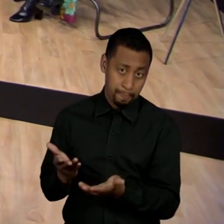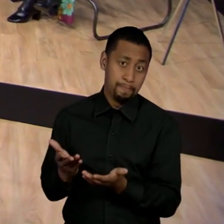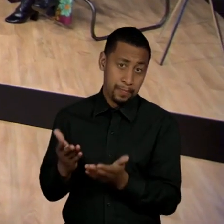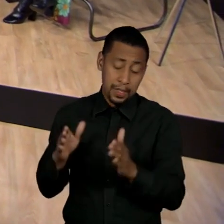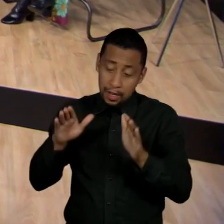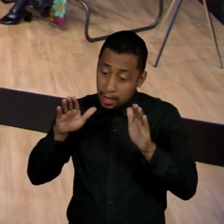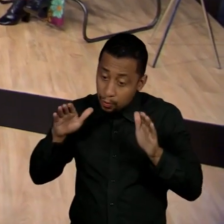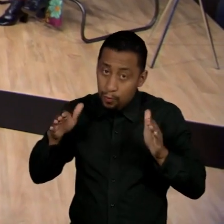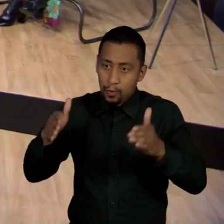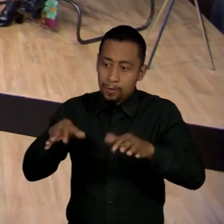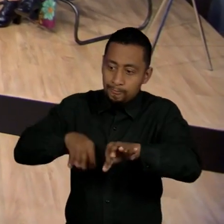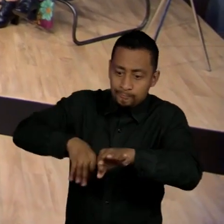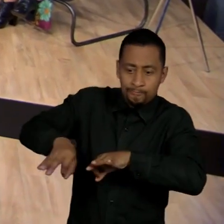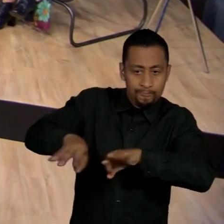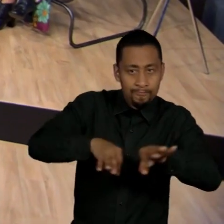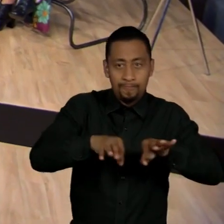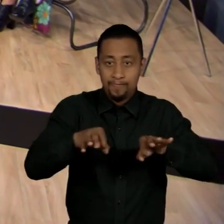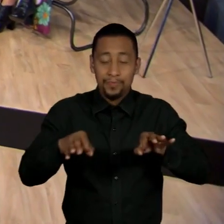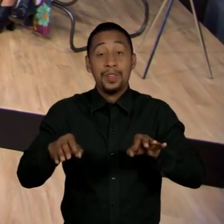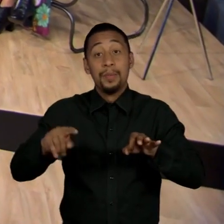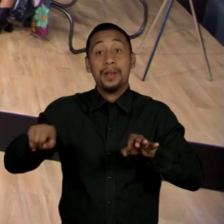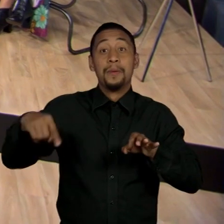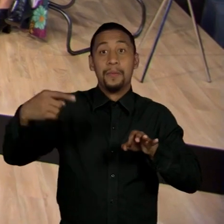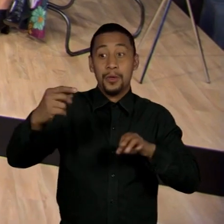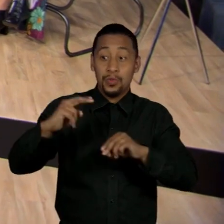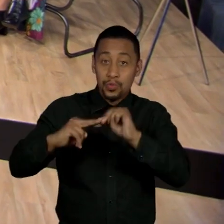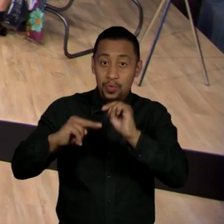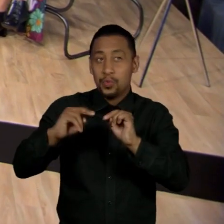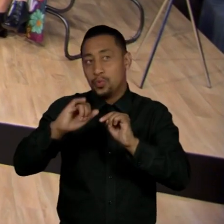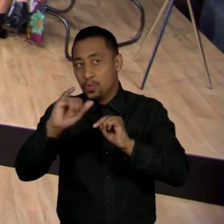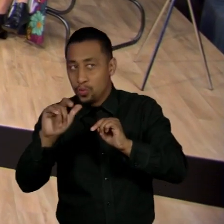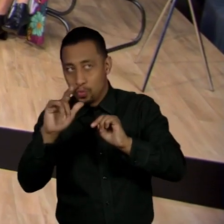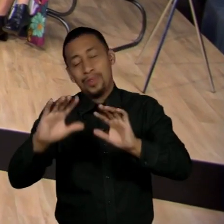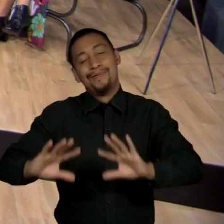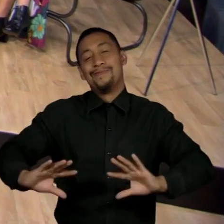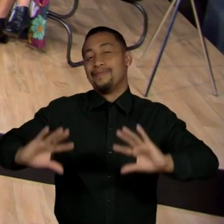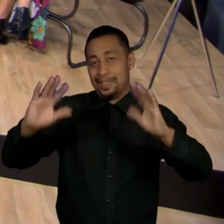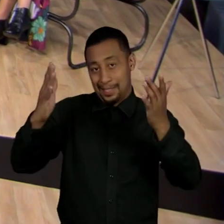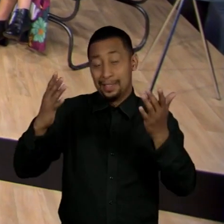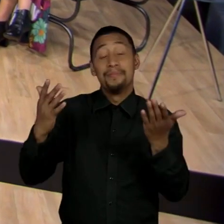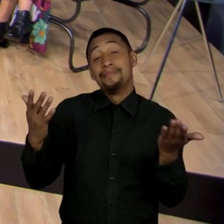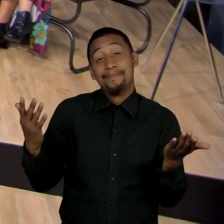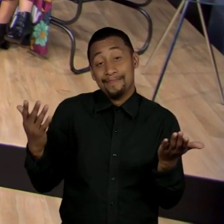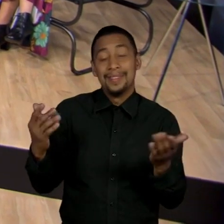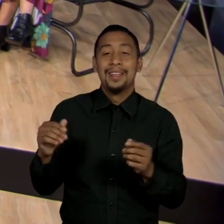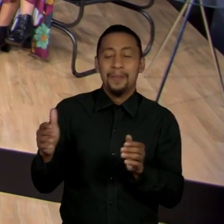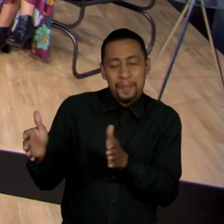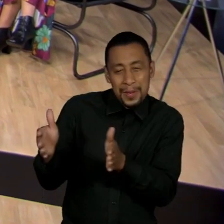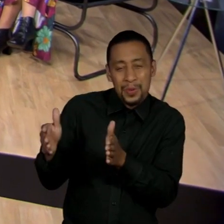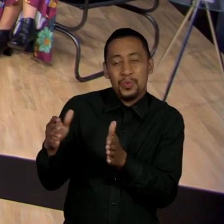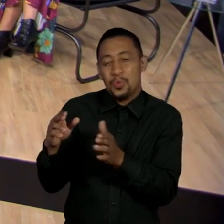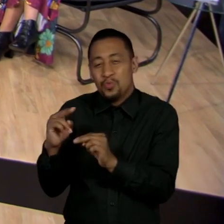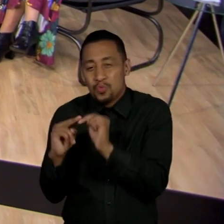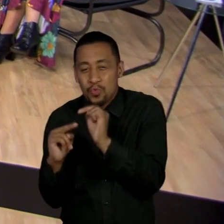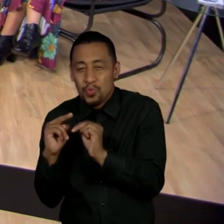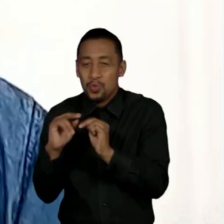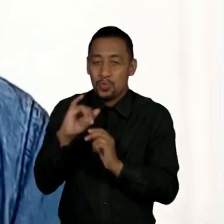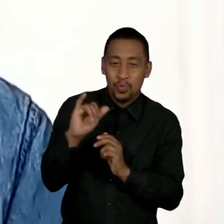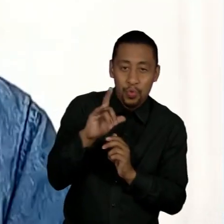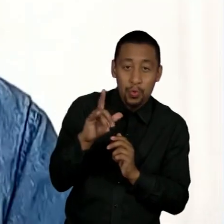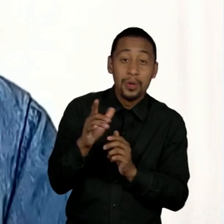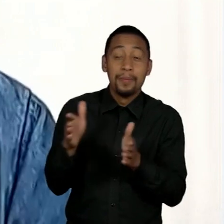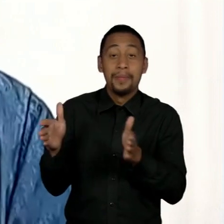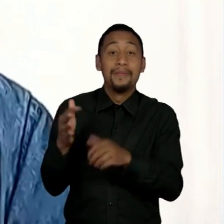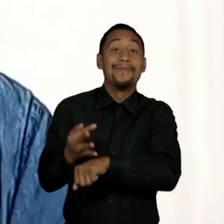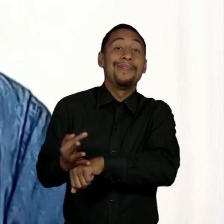mais pulsante nos meses de junho e julho. E julho, claro, é o mês de férias, onde aqui no Nordeste, aí